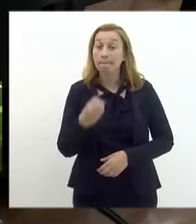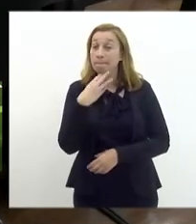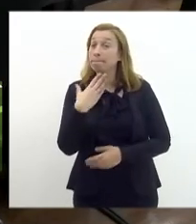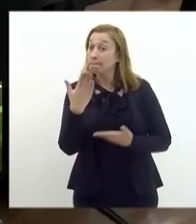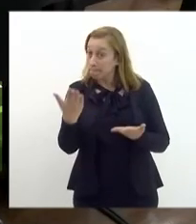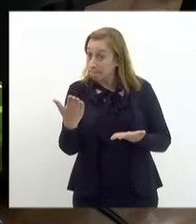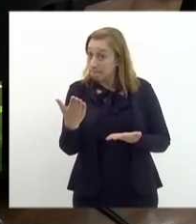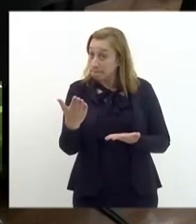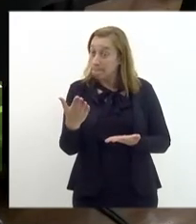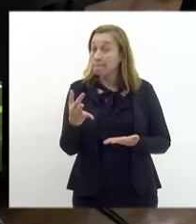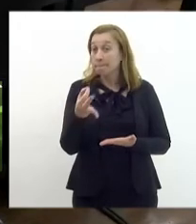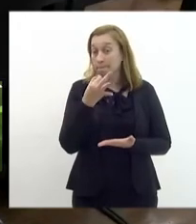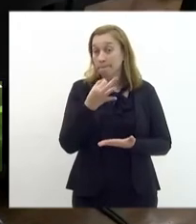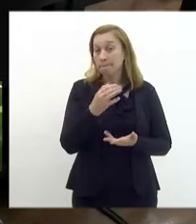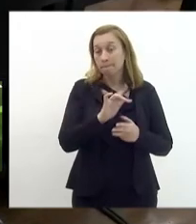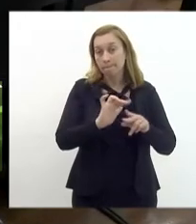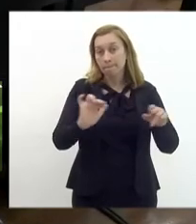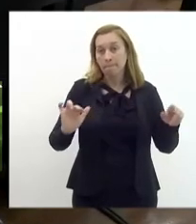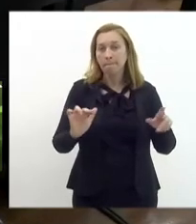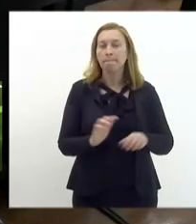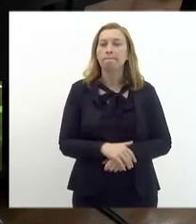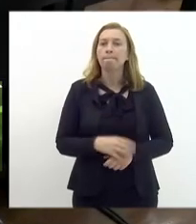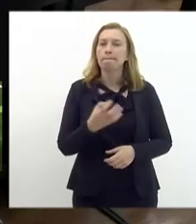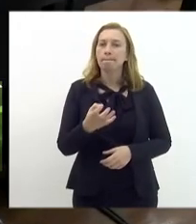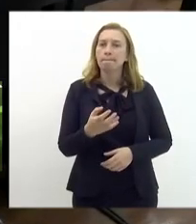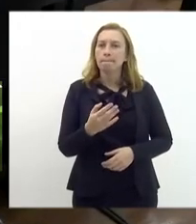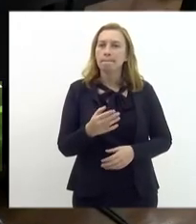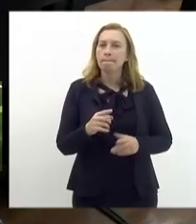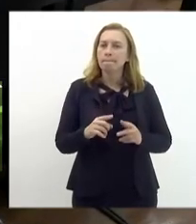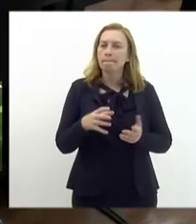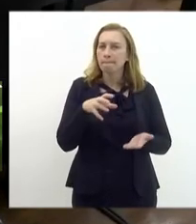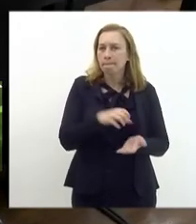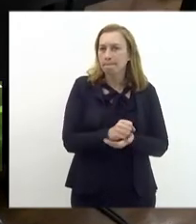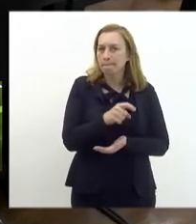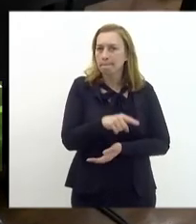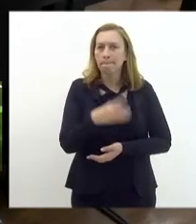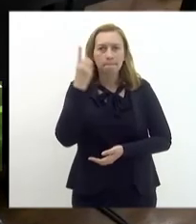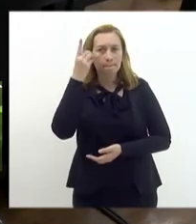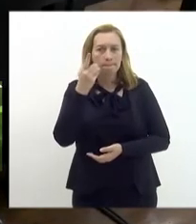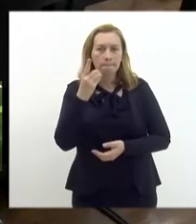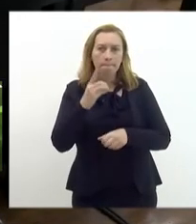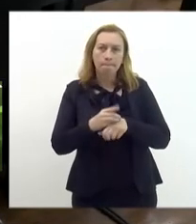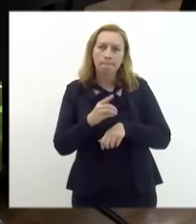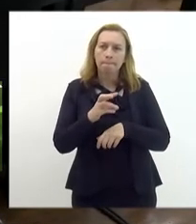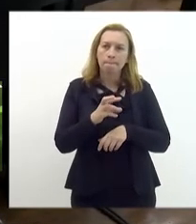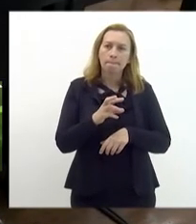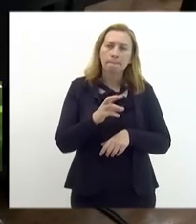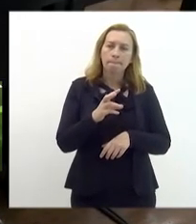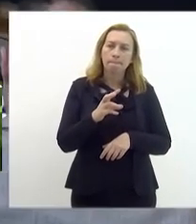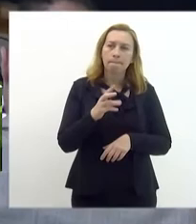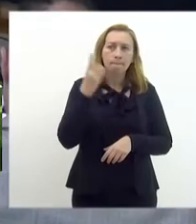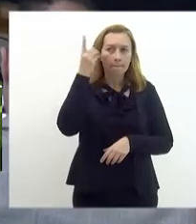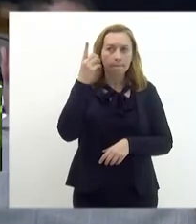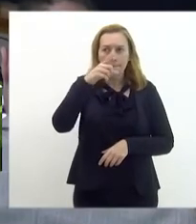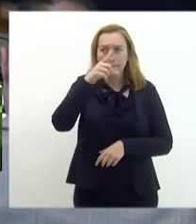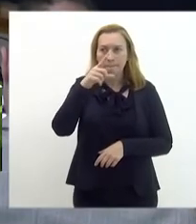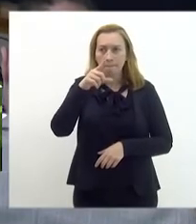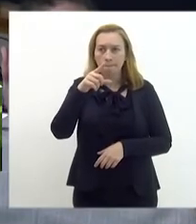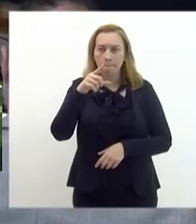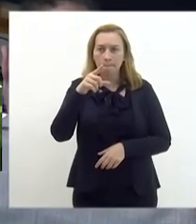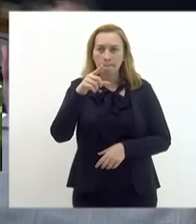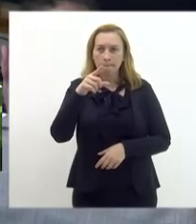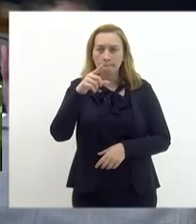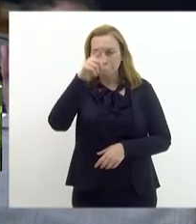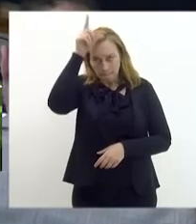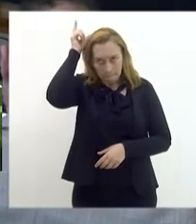A construção, por favor. Eu queria só fazer um pequeno registro, deputado Luiz Paulo, deputada Marta. Talvez a minha fala tenha